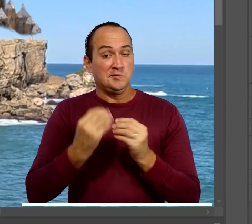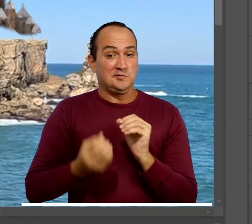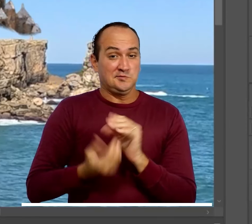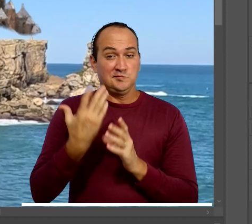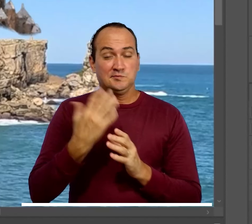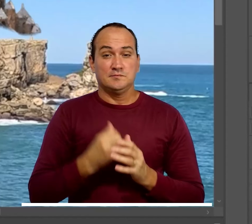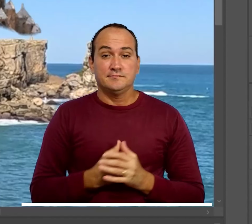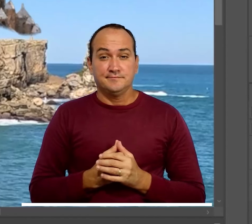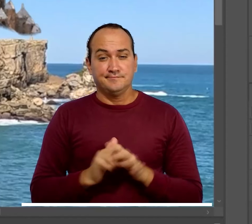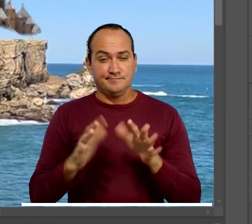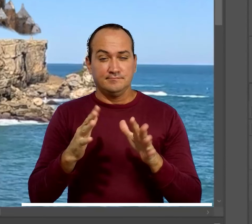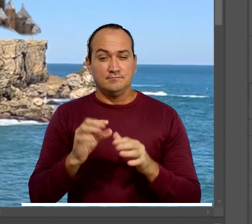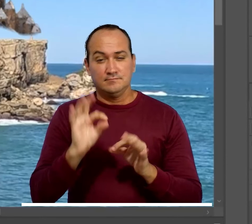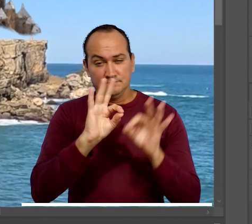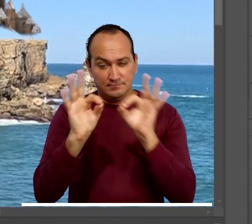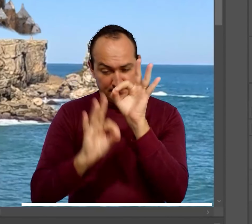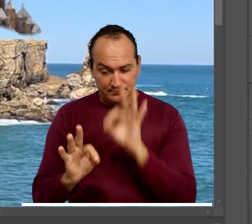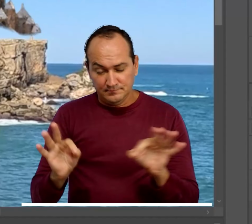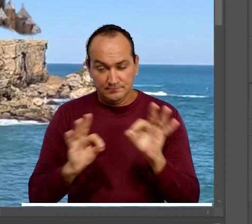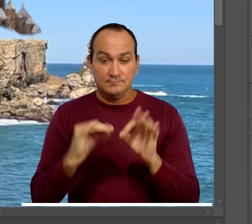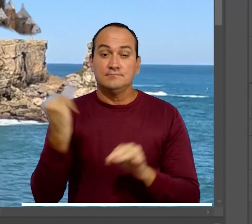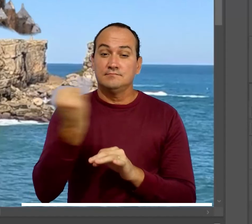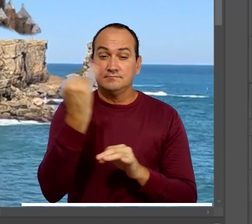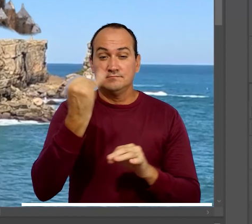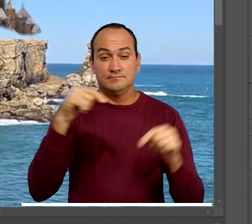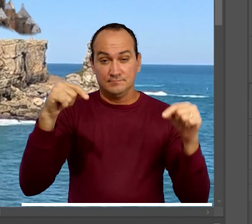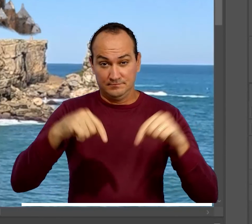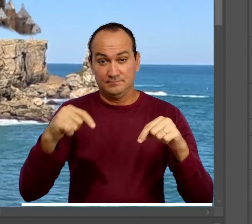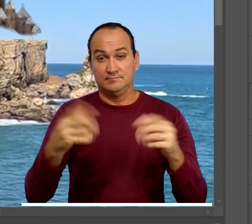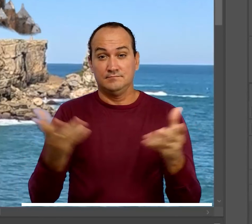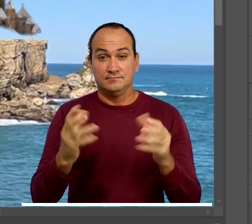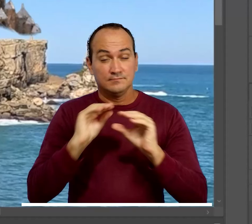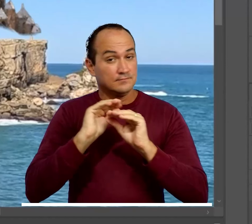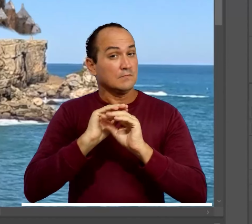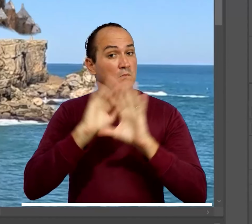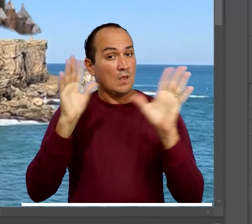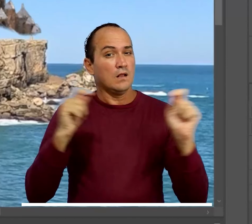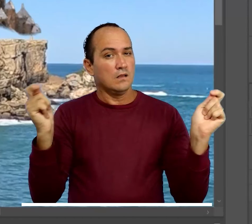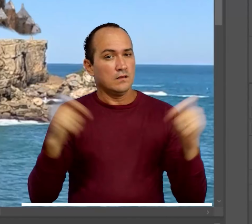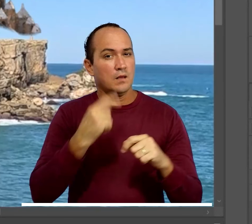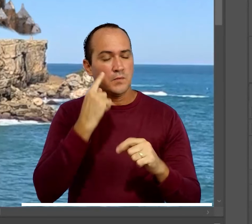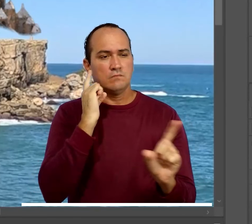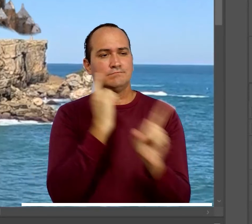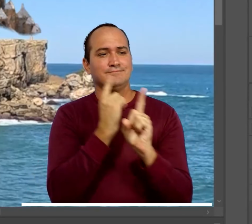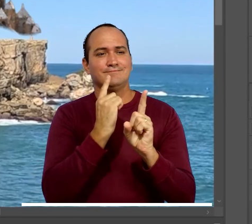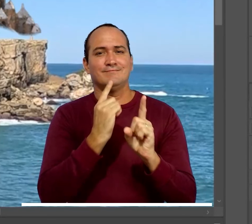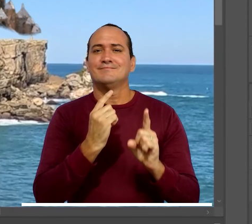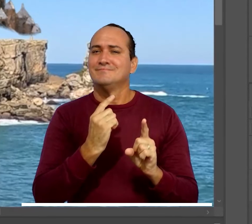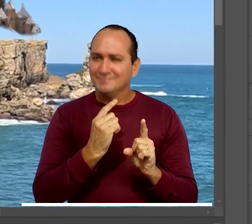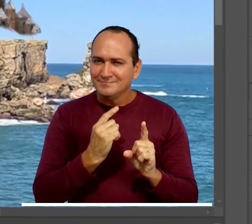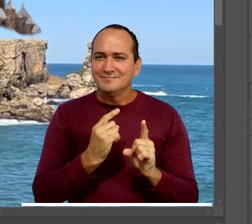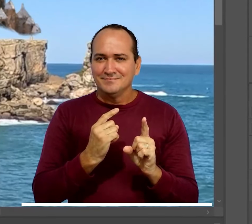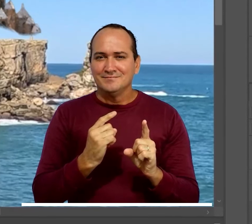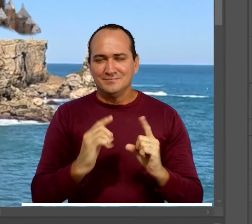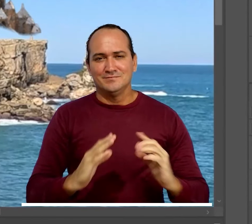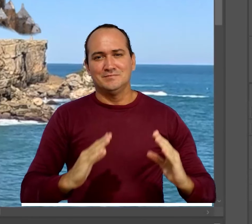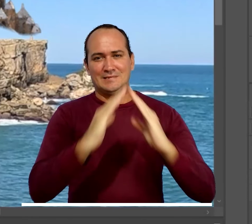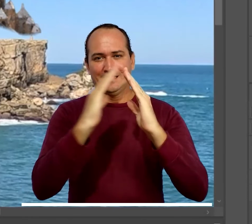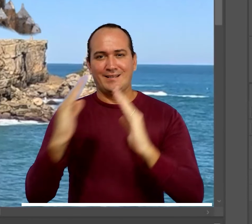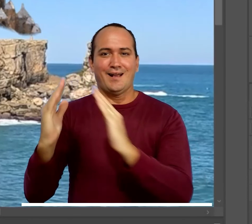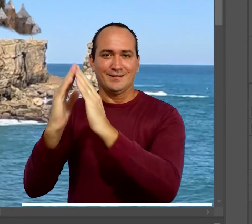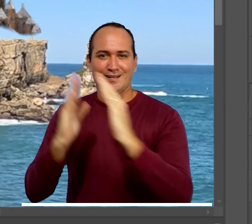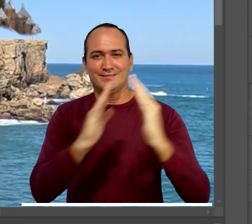fizer alguma coisa mais ou menos assim. O importante é que nesse caso aqui, claramente já dá para reconhecer o castelo como